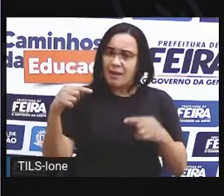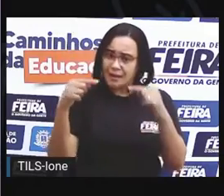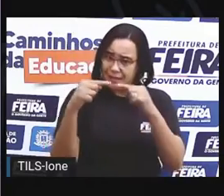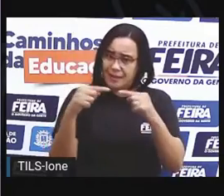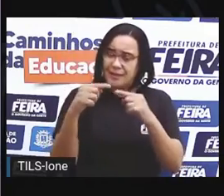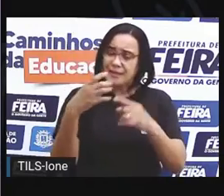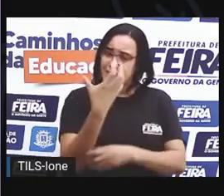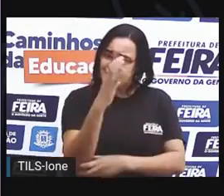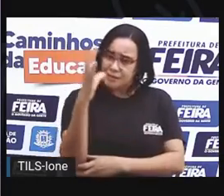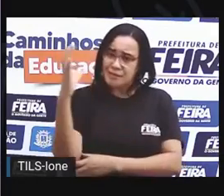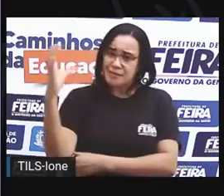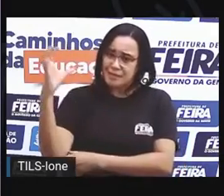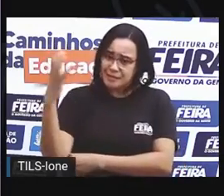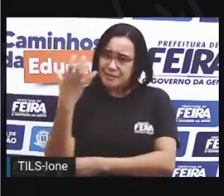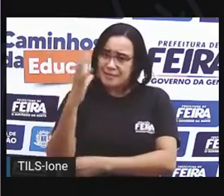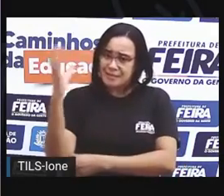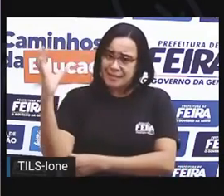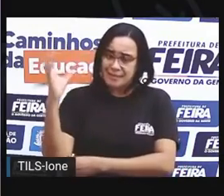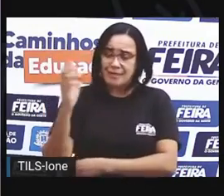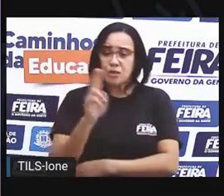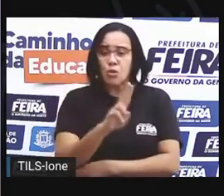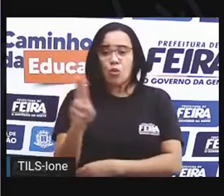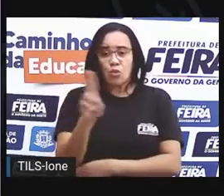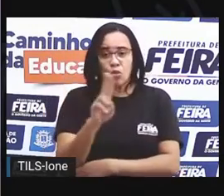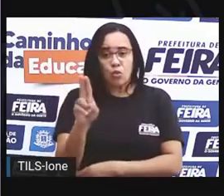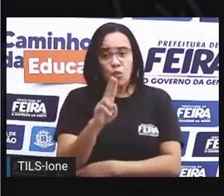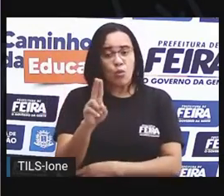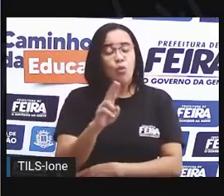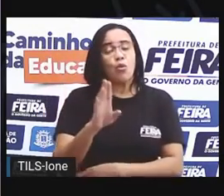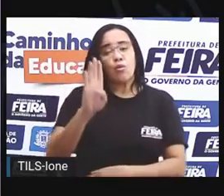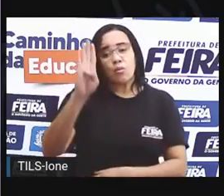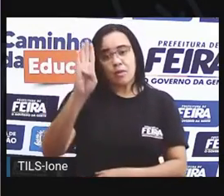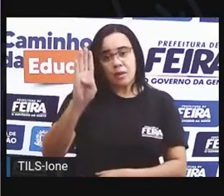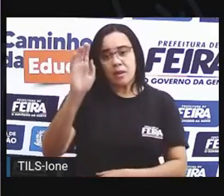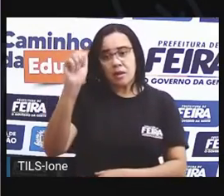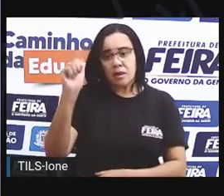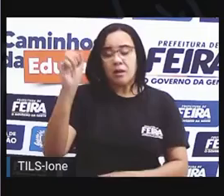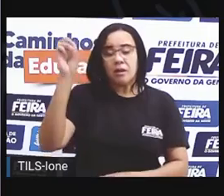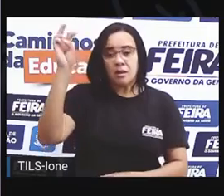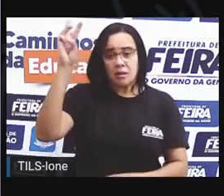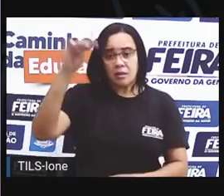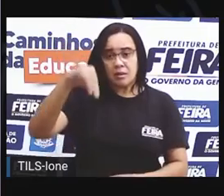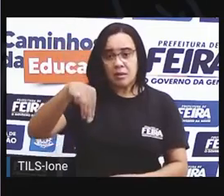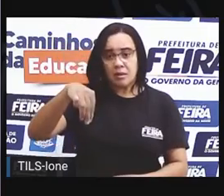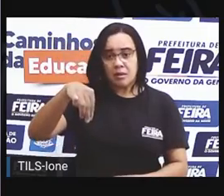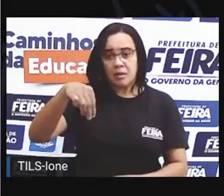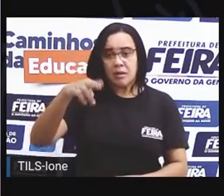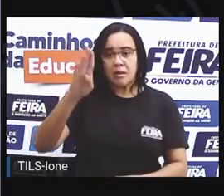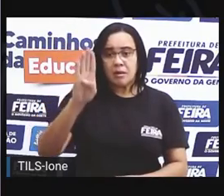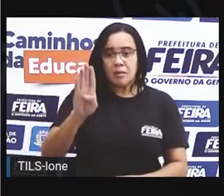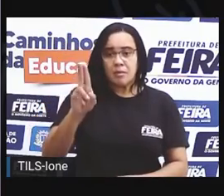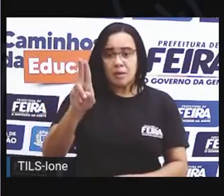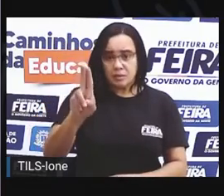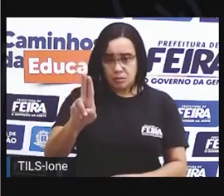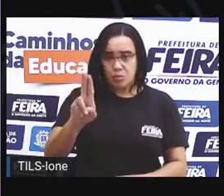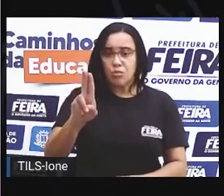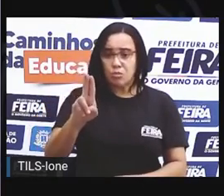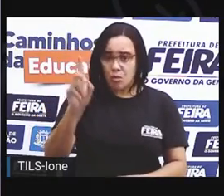O nome desse material é bambu. Bambu. Então é um bambu